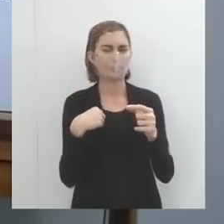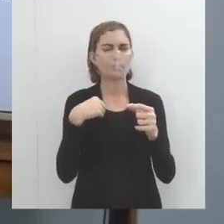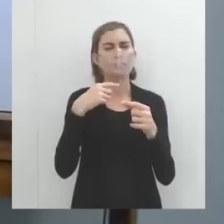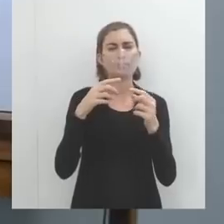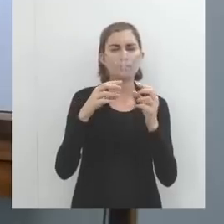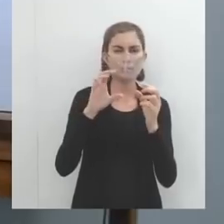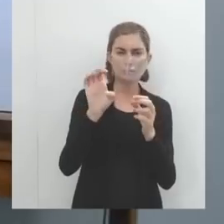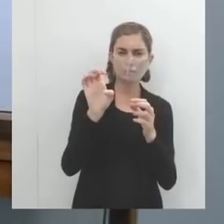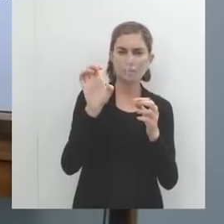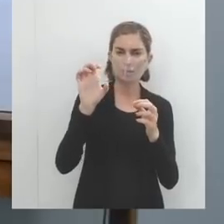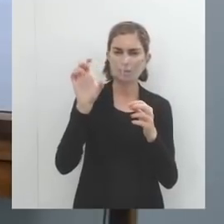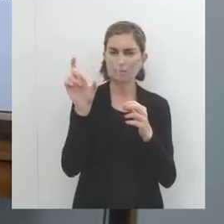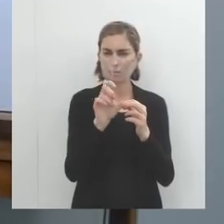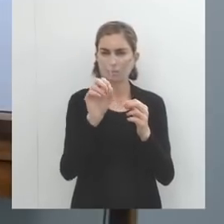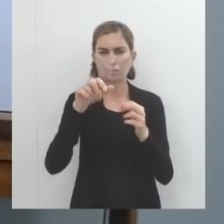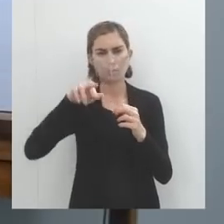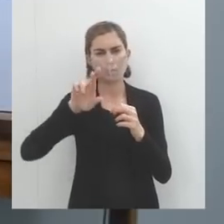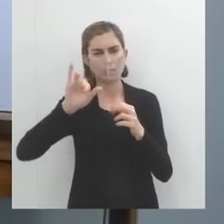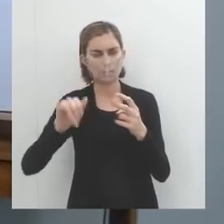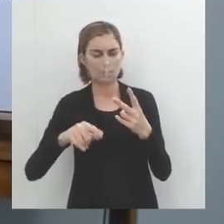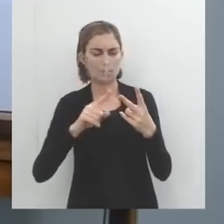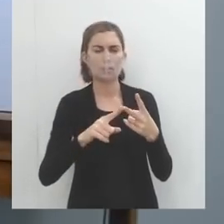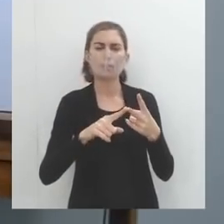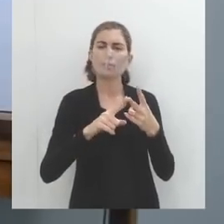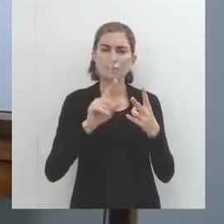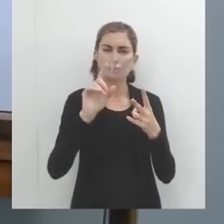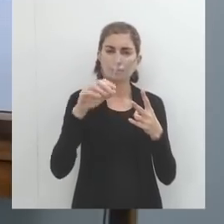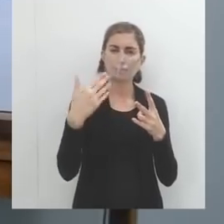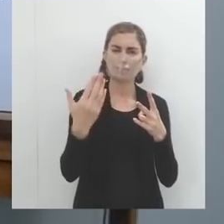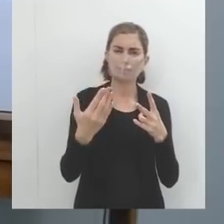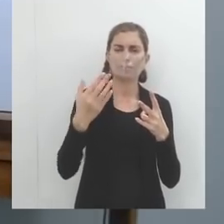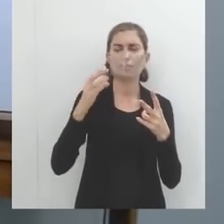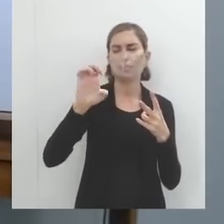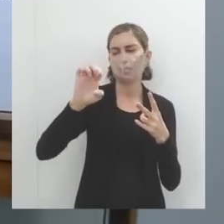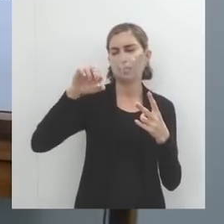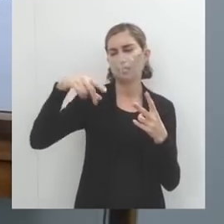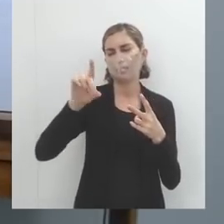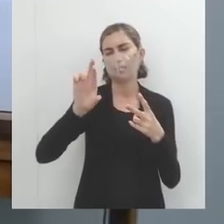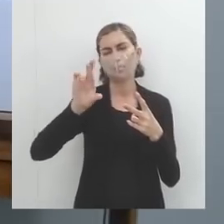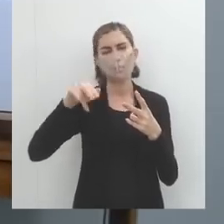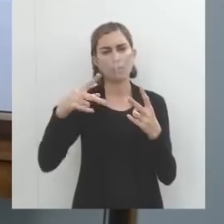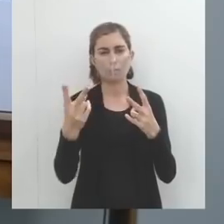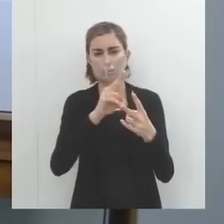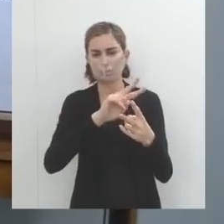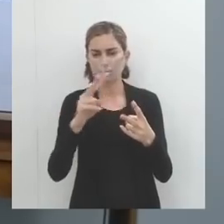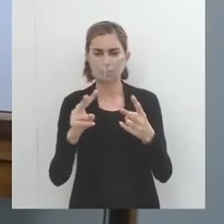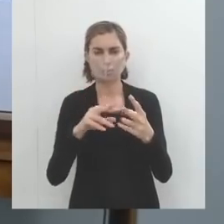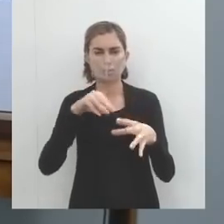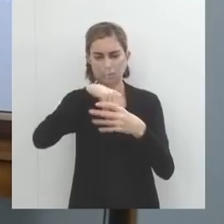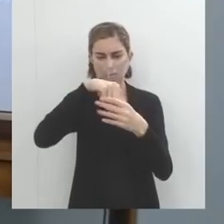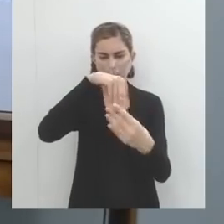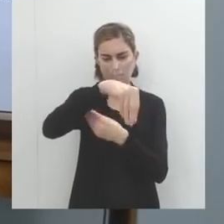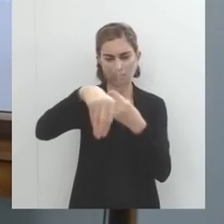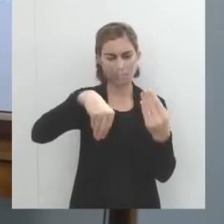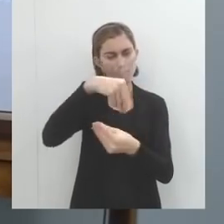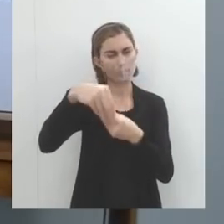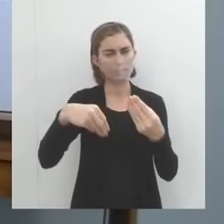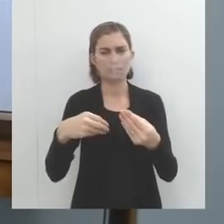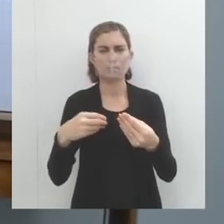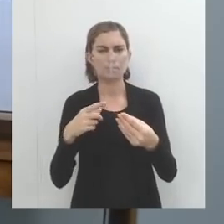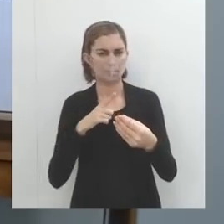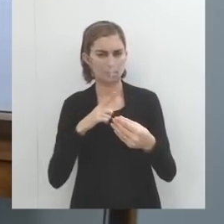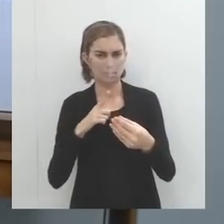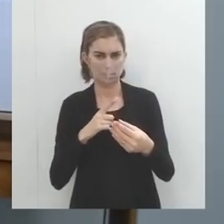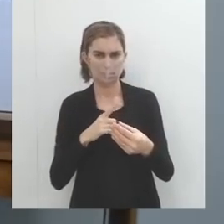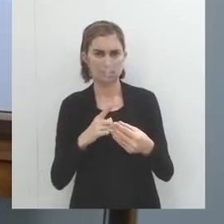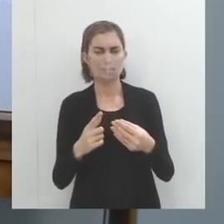glândula exócrina e ele vai trabalhar como uma glândula endócrina. Quando ele trabalha quando ele trabalha de